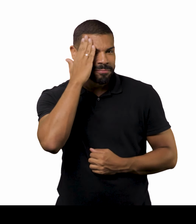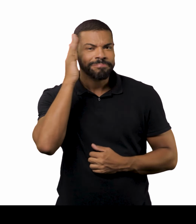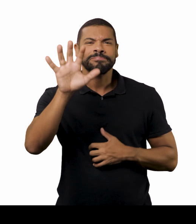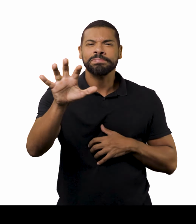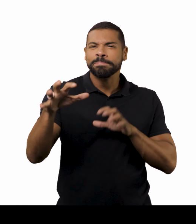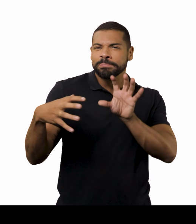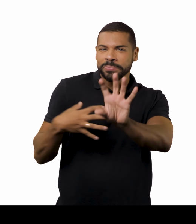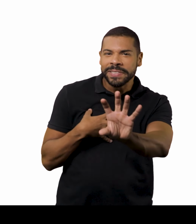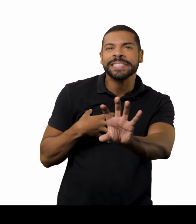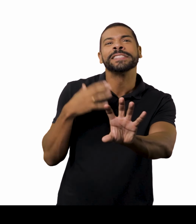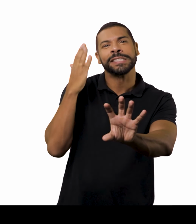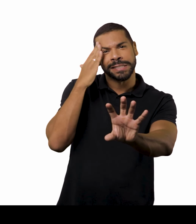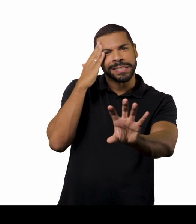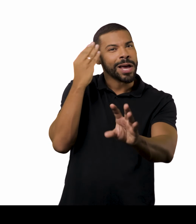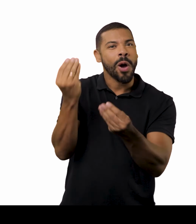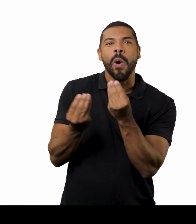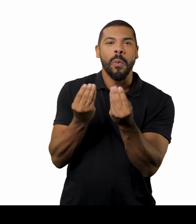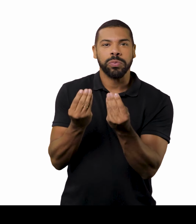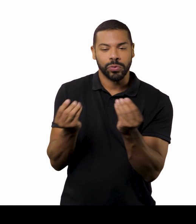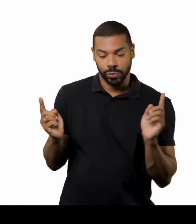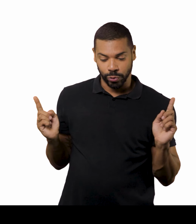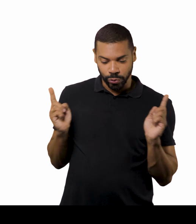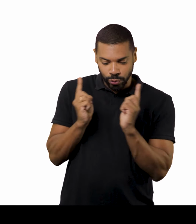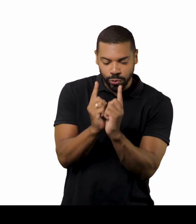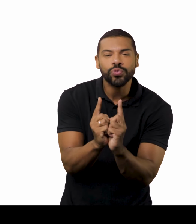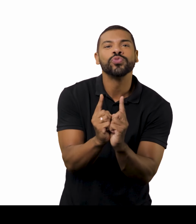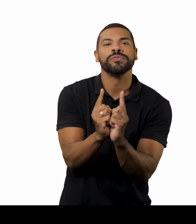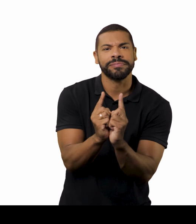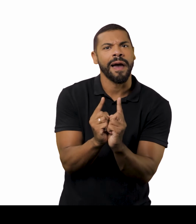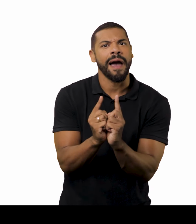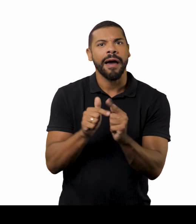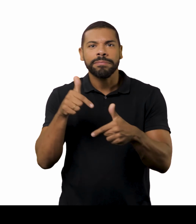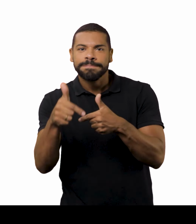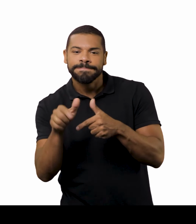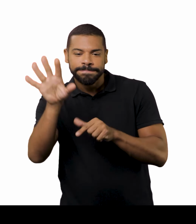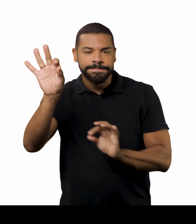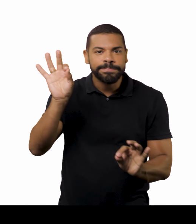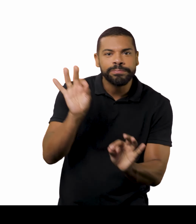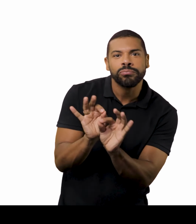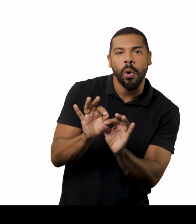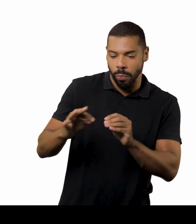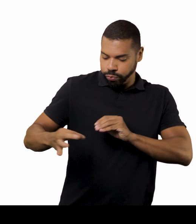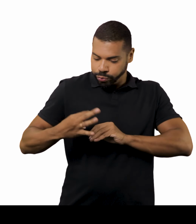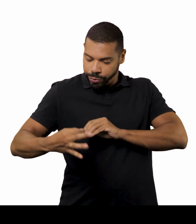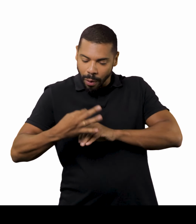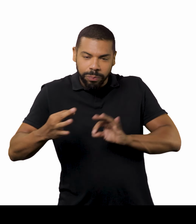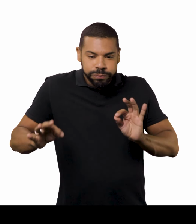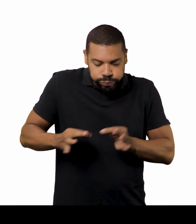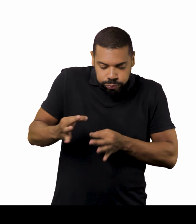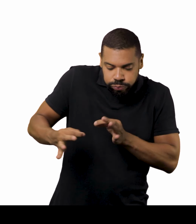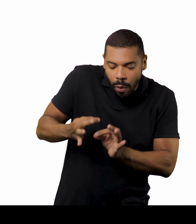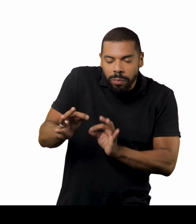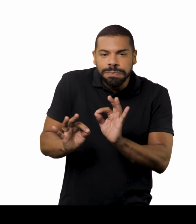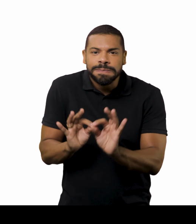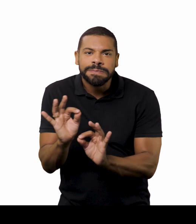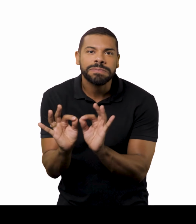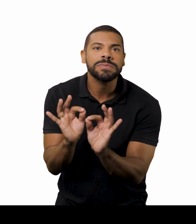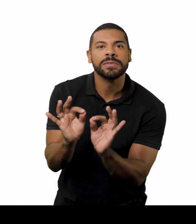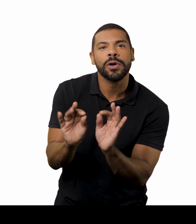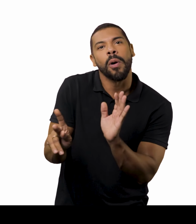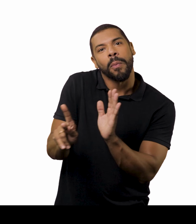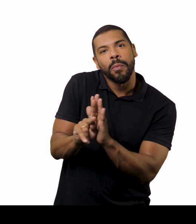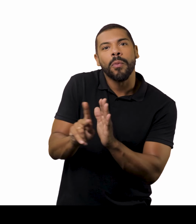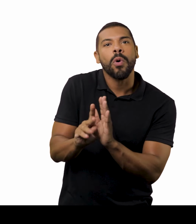você entendeu o processo, né? E a gente trabalhou muito nisso. Onde faltava, eu ia completando de crochê, né? Onde faltava, que eu